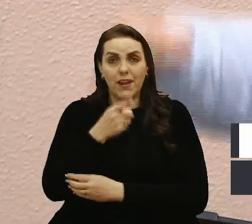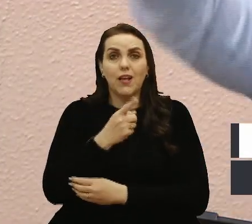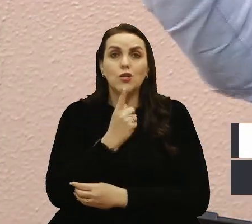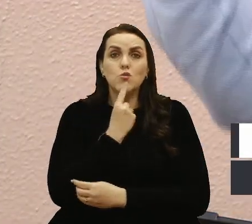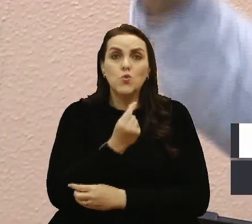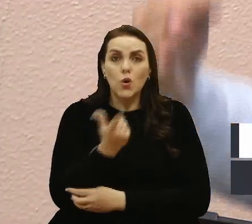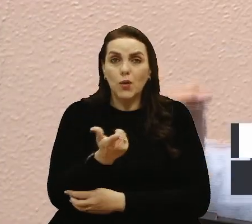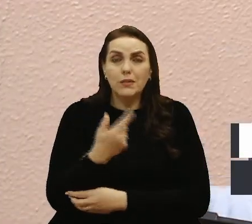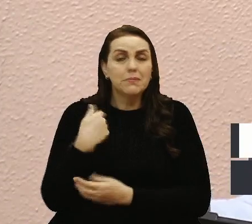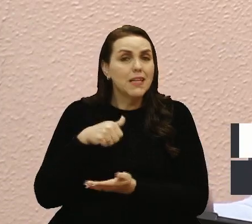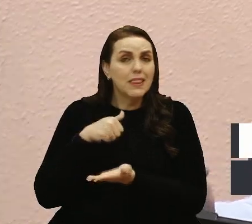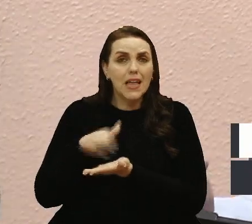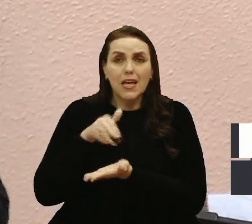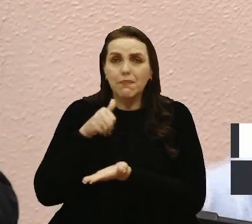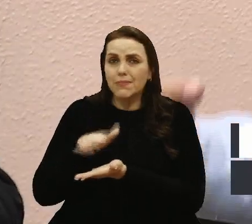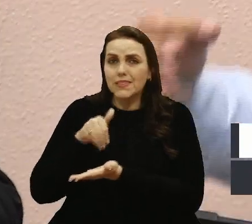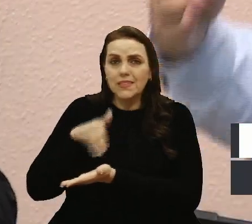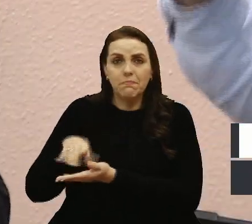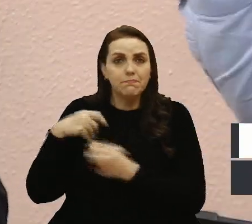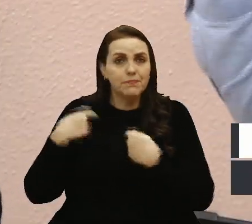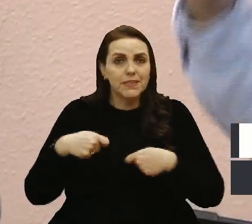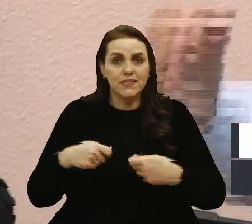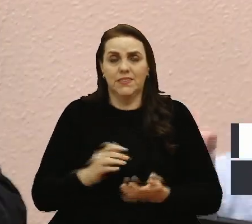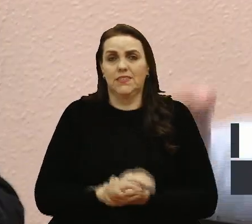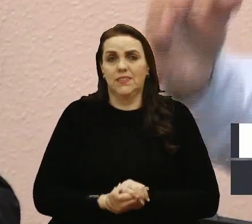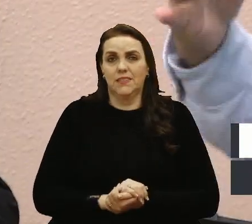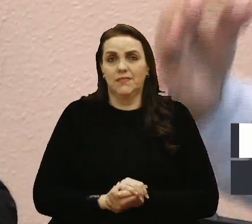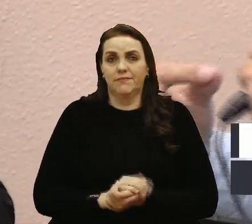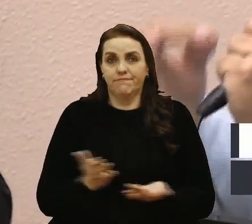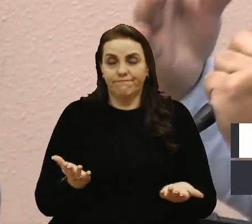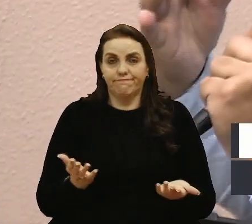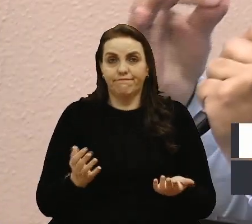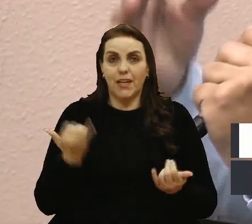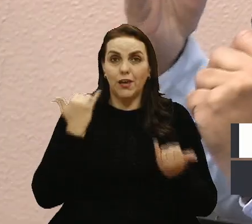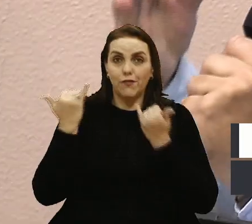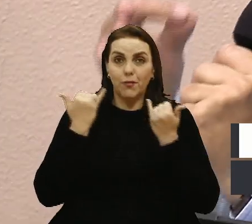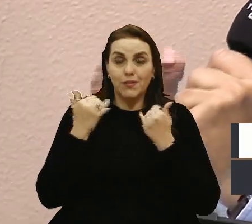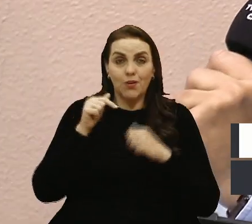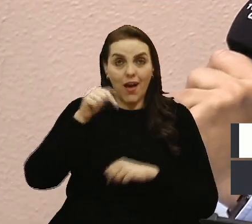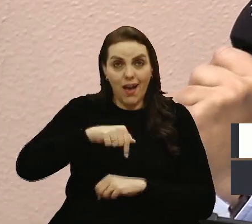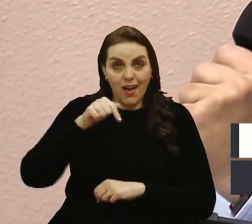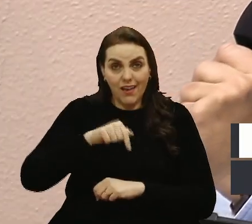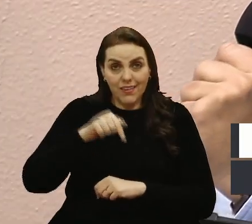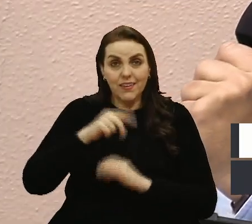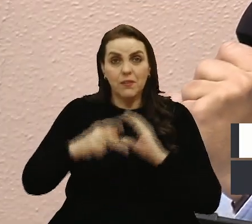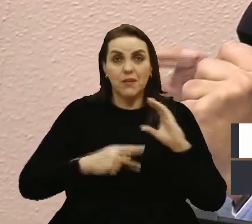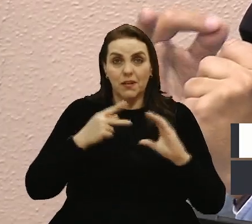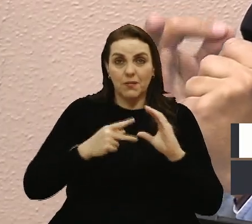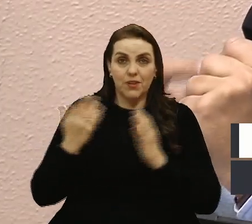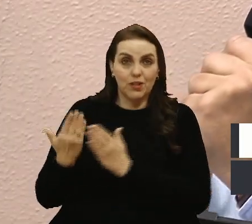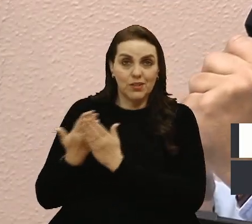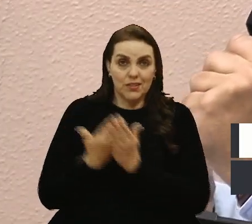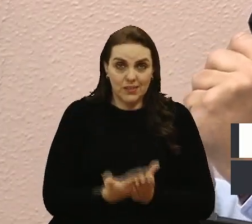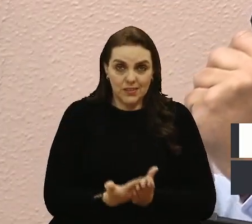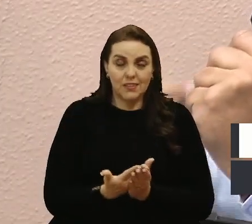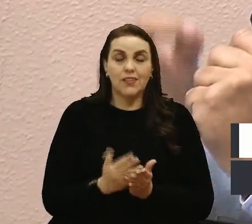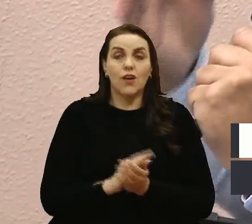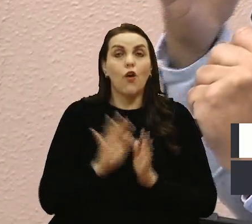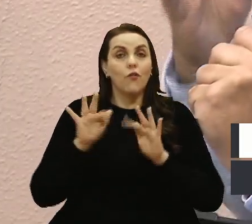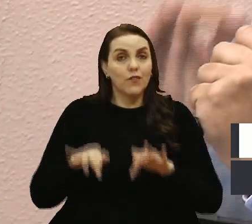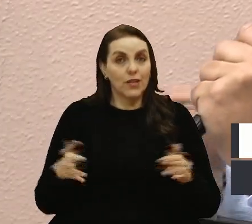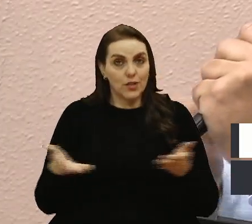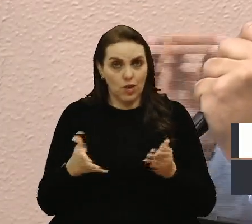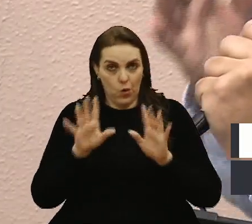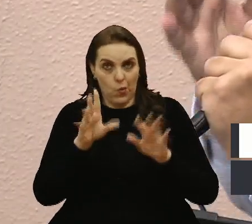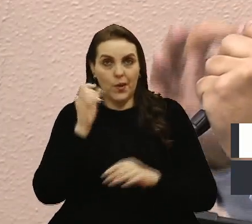Wes tem que demitir. Tem a informação de que virá para essa casa, e conclua aqui, vereadora Daiane, nós que somos da oposição.